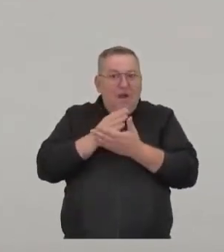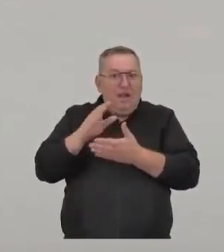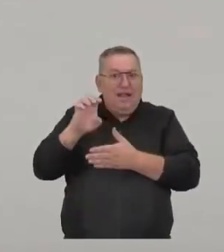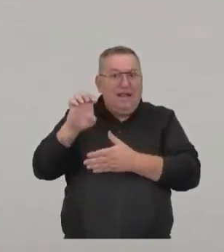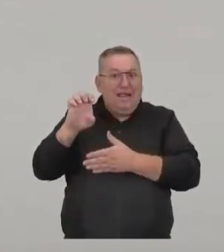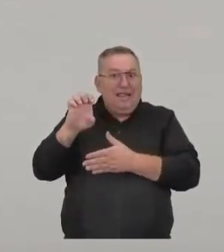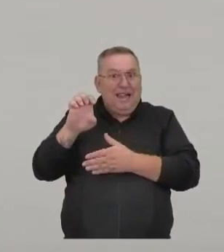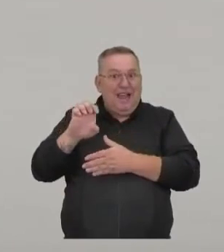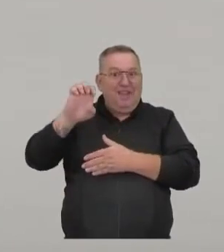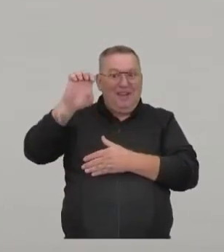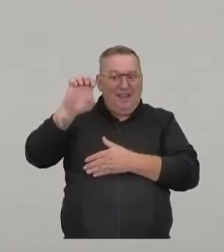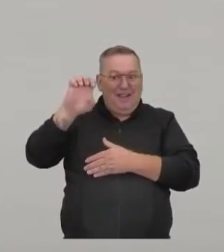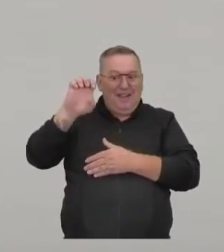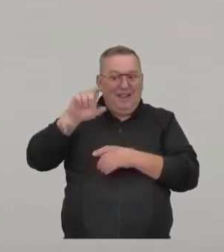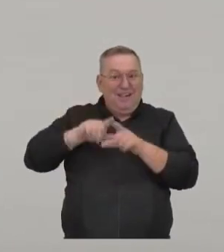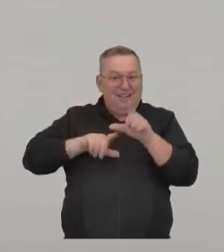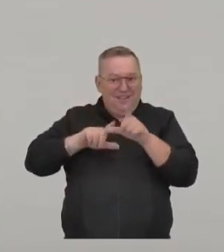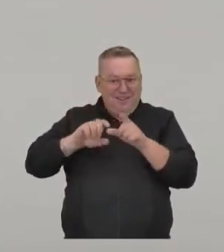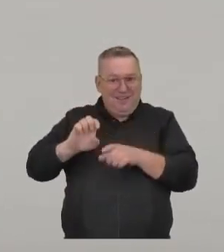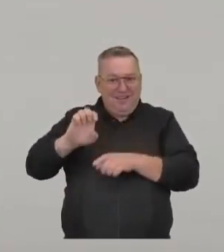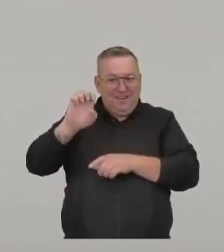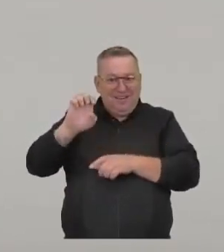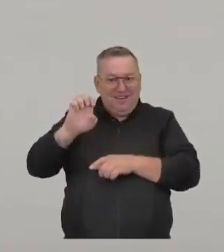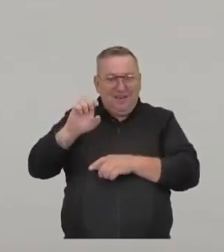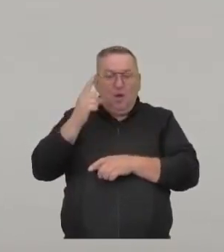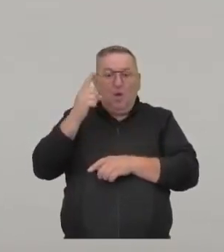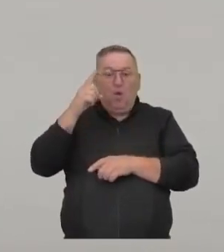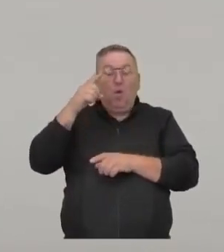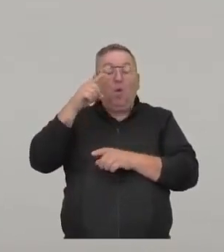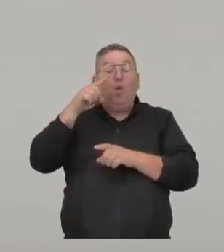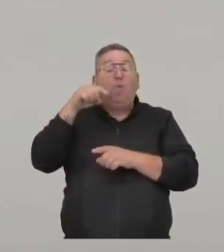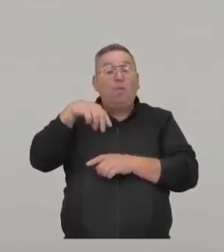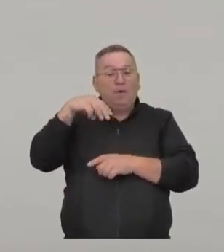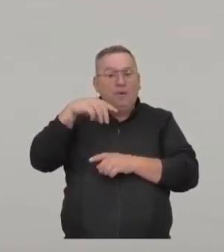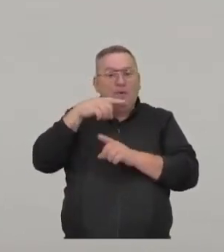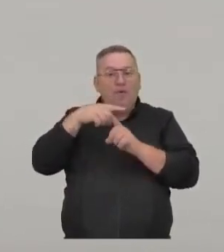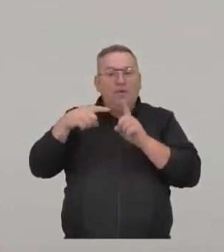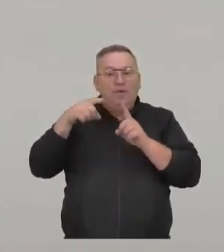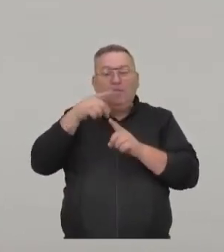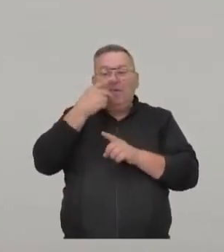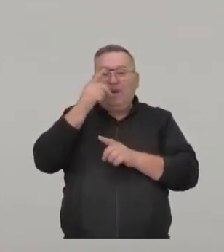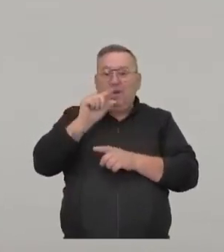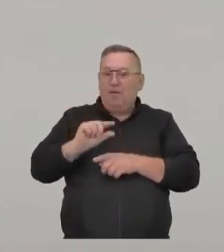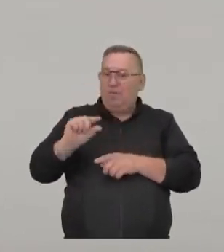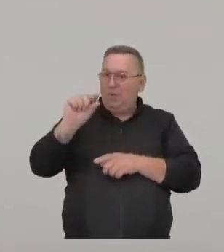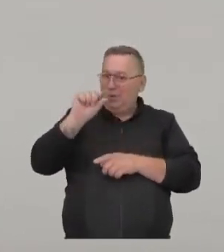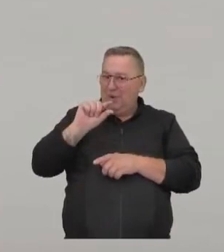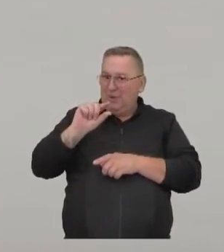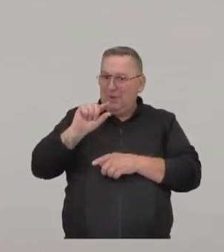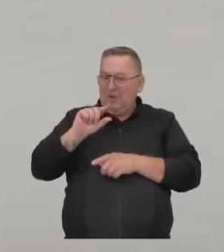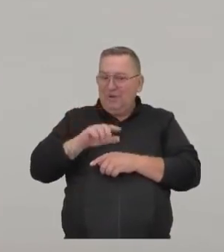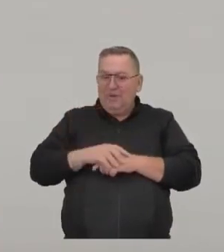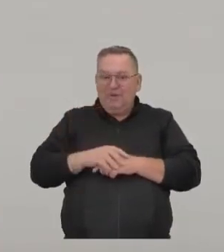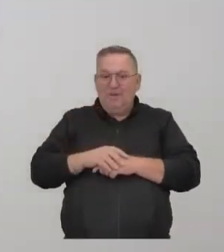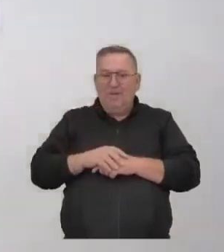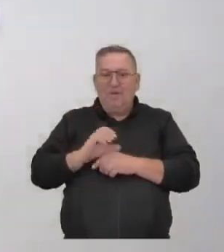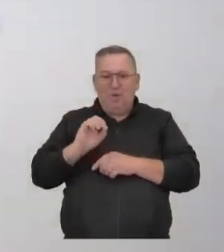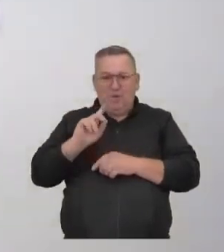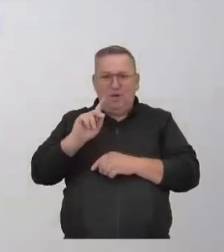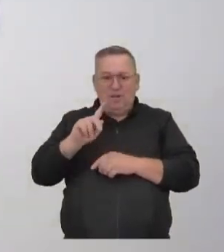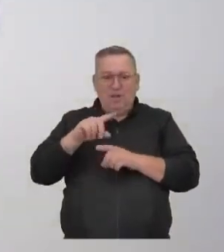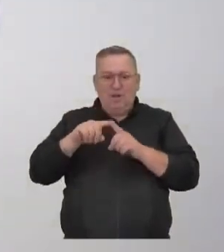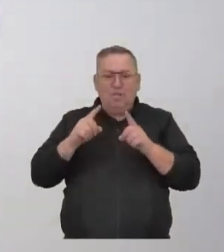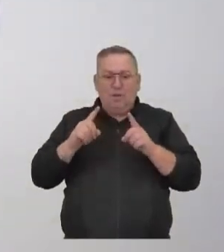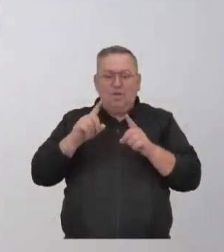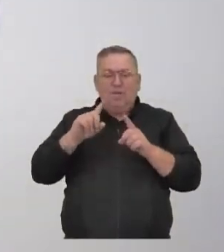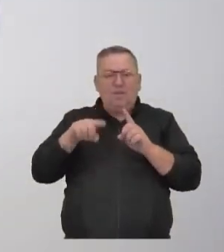maiúscula. E vou deixar aí 1 minuto e meio, os alunos estão reclamando um pouquinho, que eu deixo só 1 minutinho para a resposta. Dessa vez eu vou